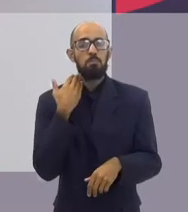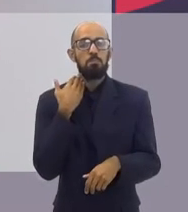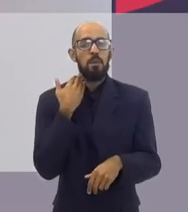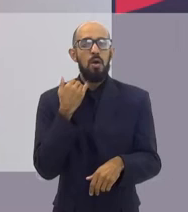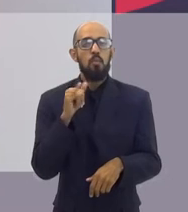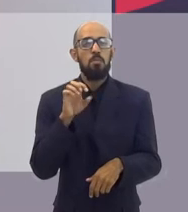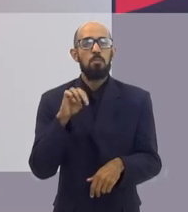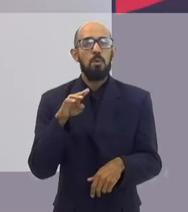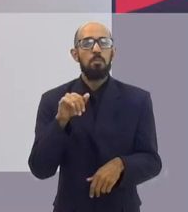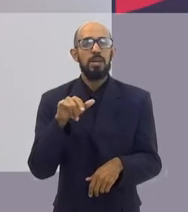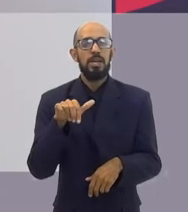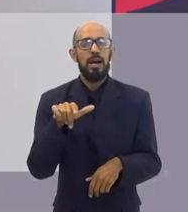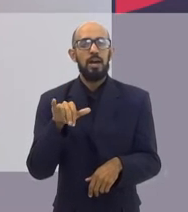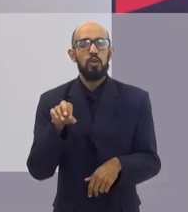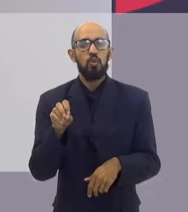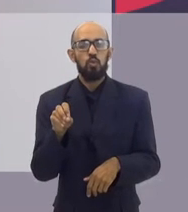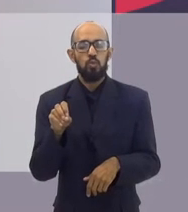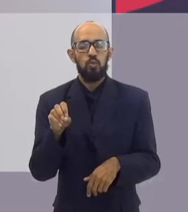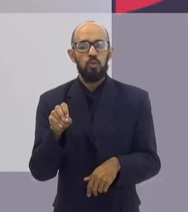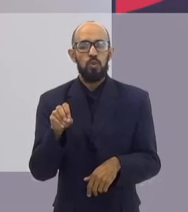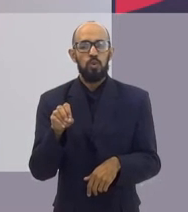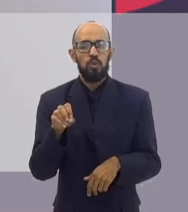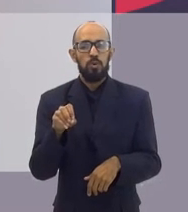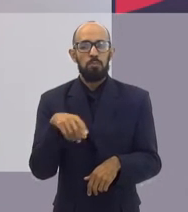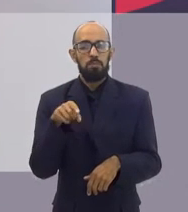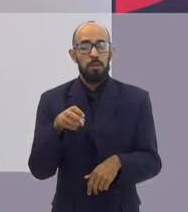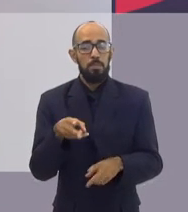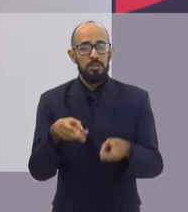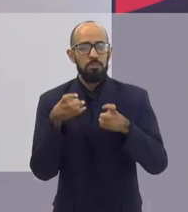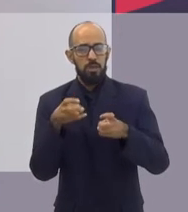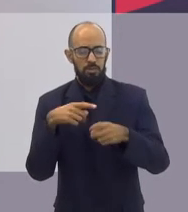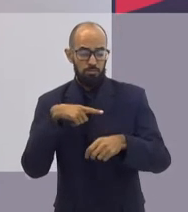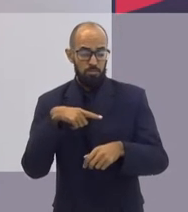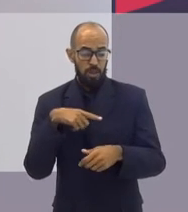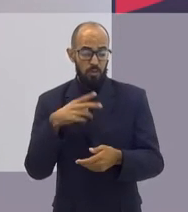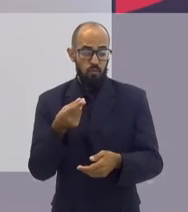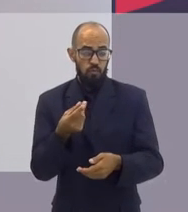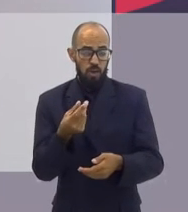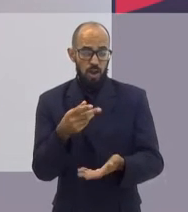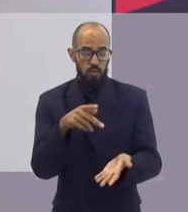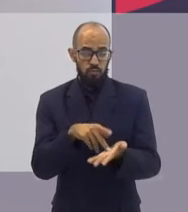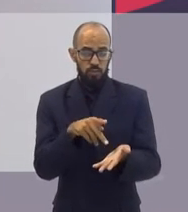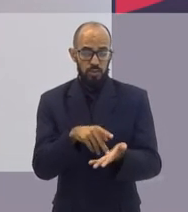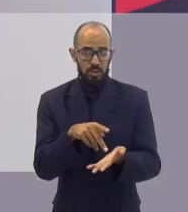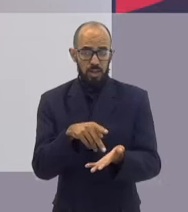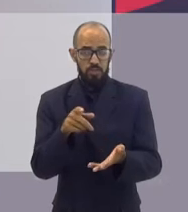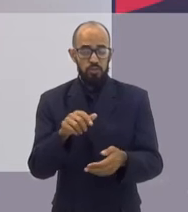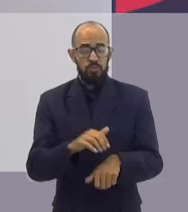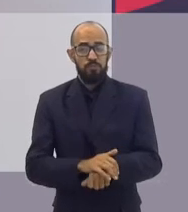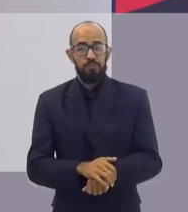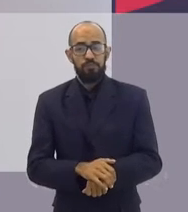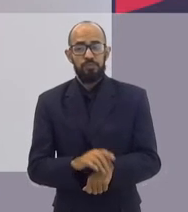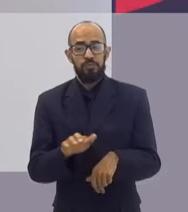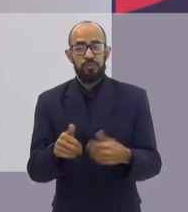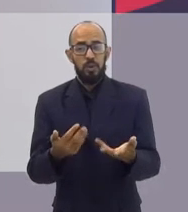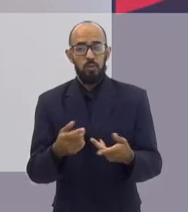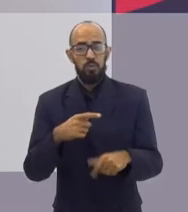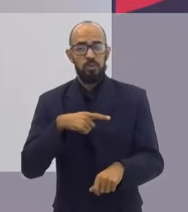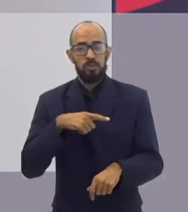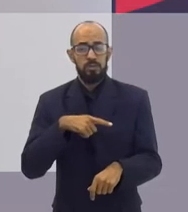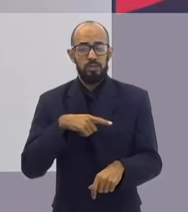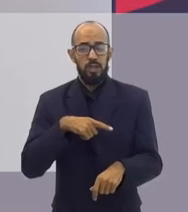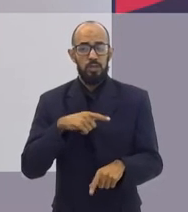né? Isso, porque as pessoas têm a noção que o processo custa alguma coisa, né? Então, eu vou botar o óculos aqui para ver. Tem